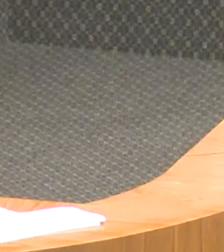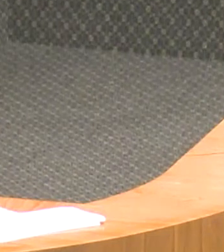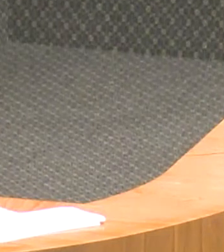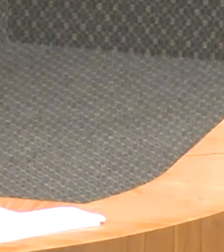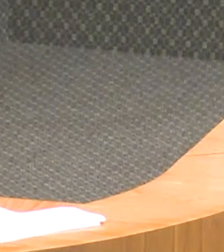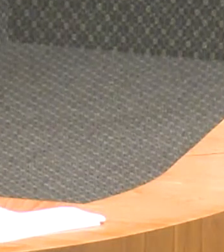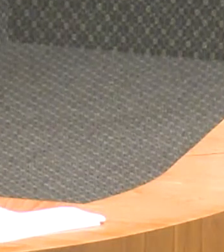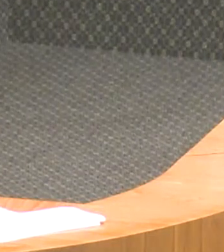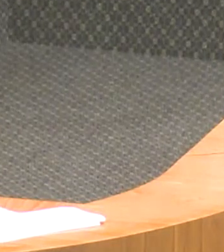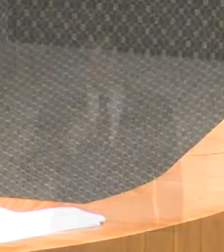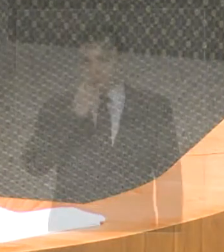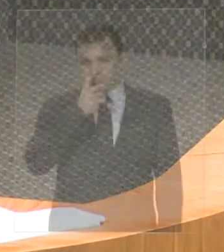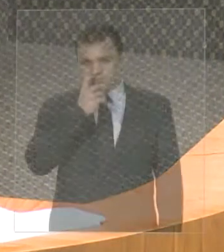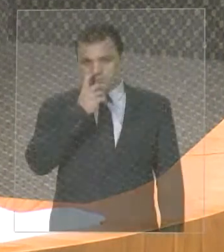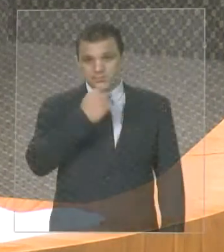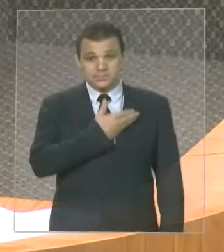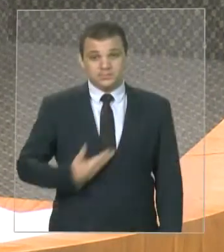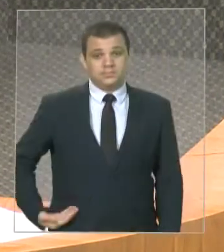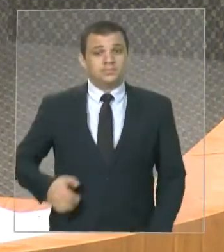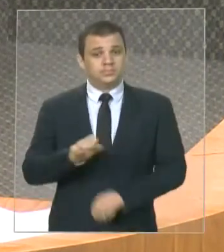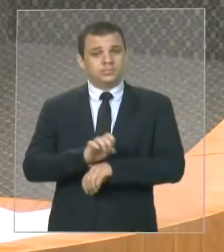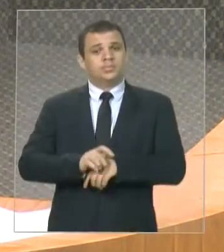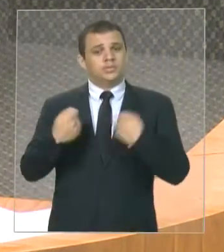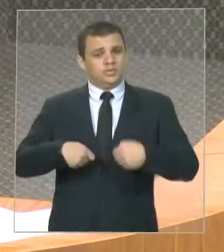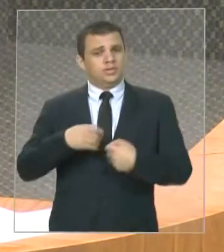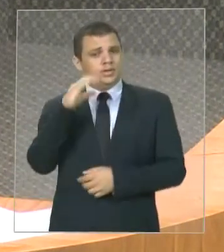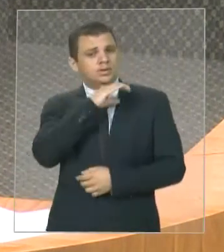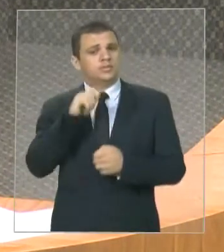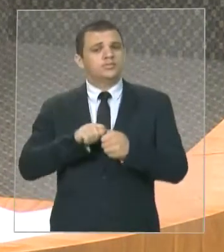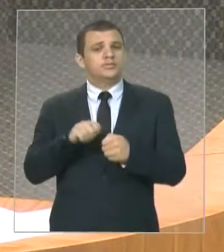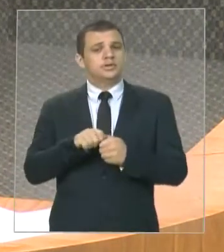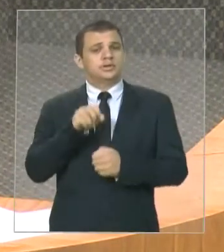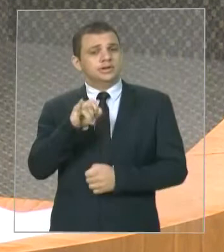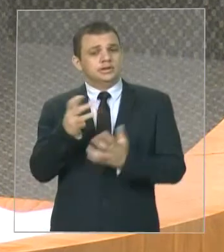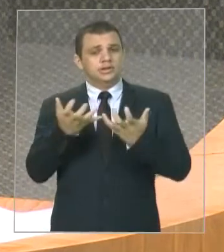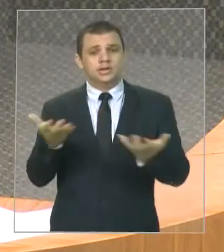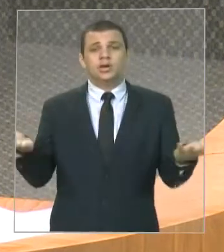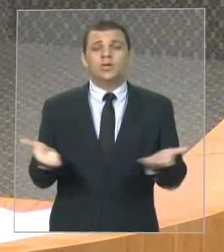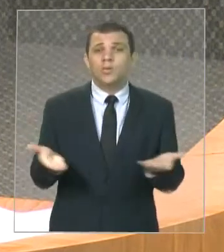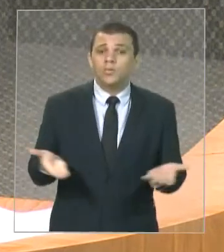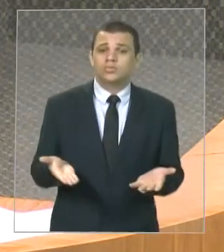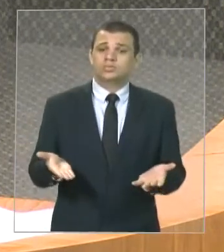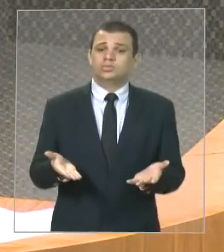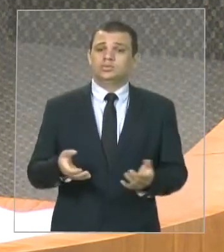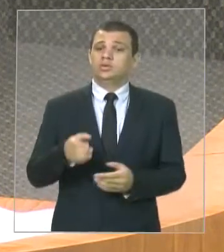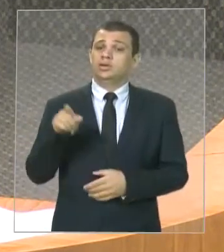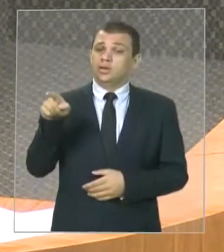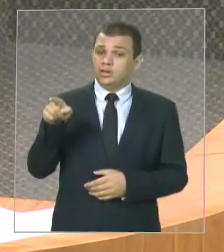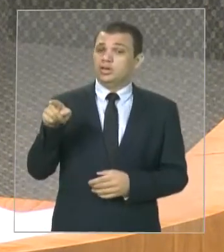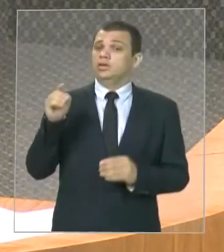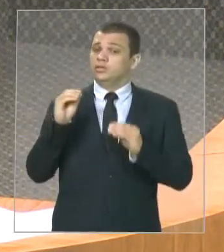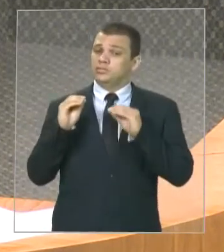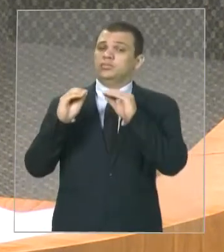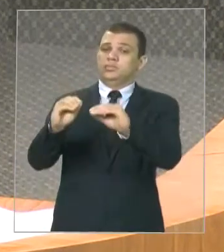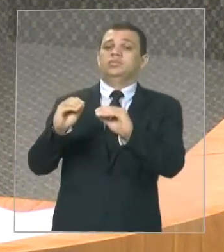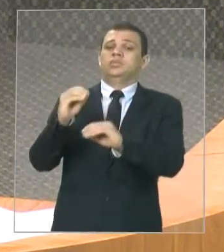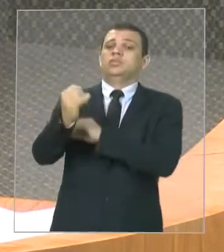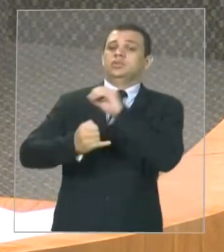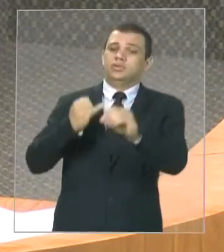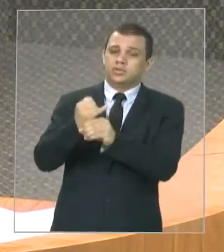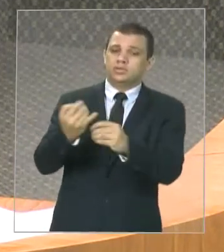hoje, ele vai para o Twitter, vai para o Facebook, vai para a imprensa e diga que vai nomear